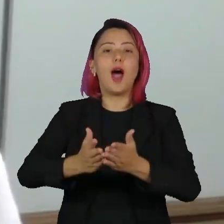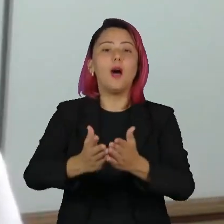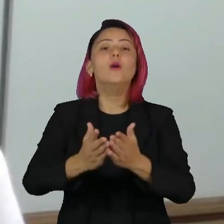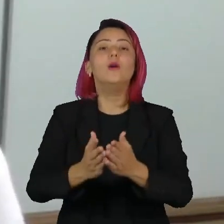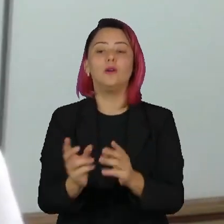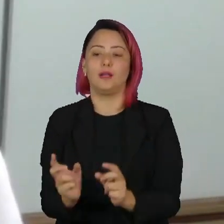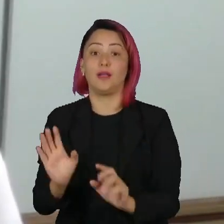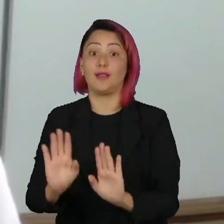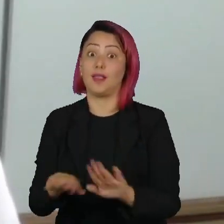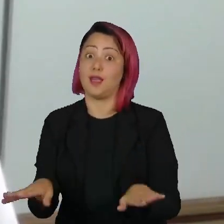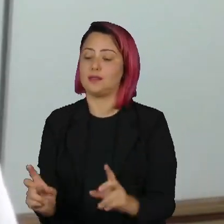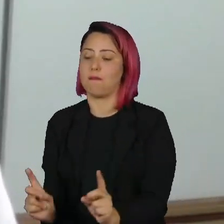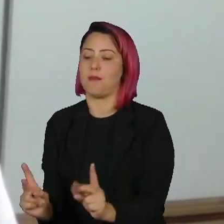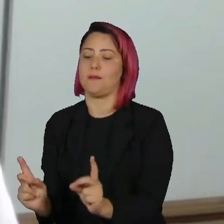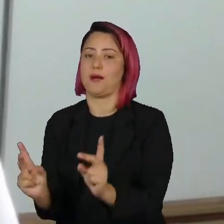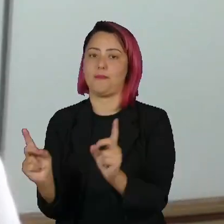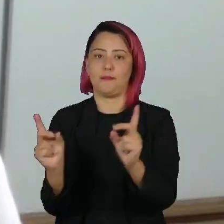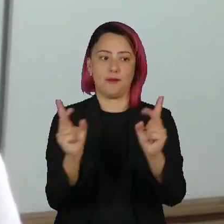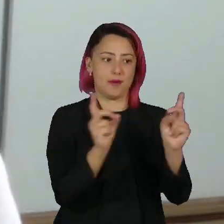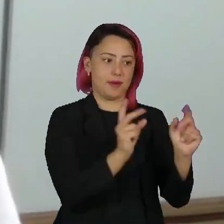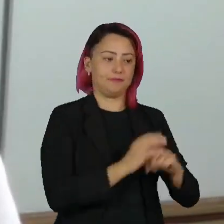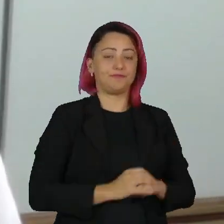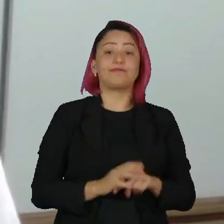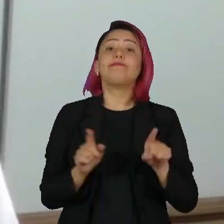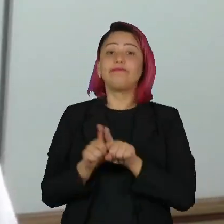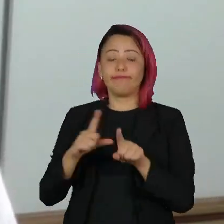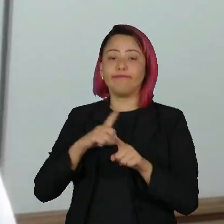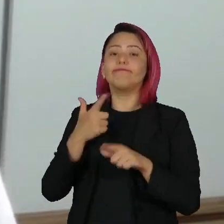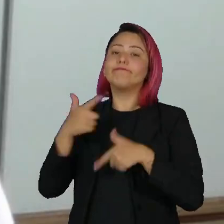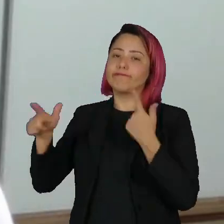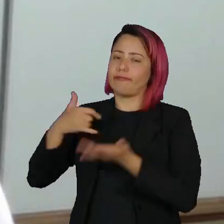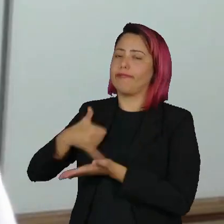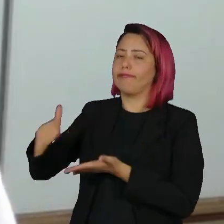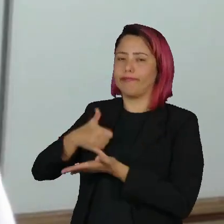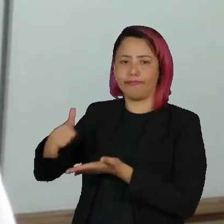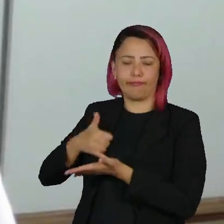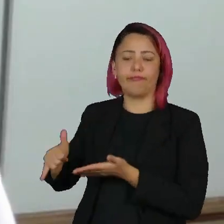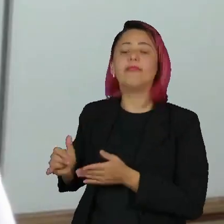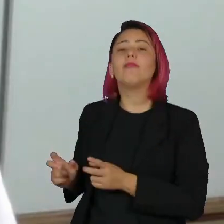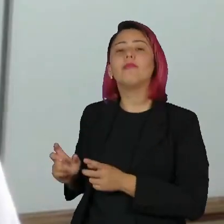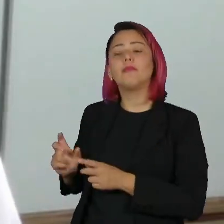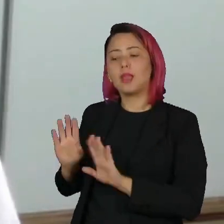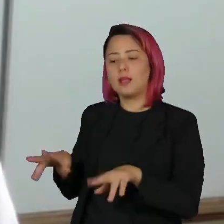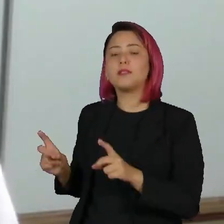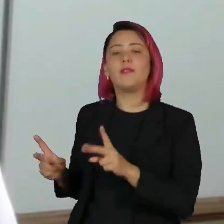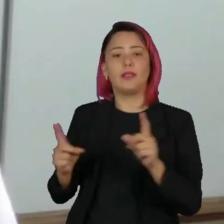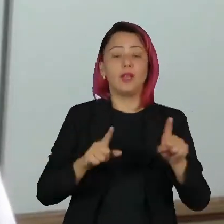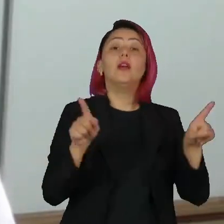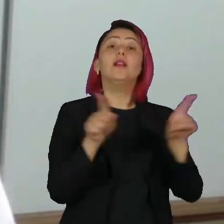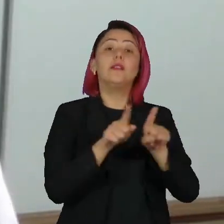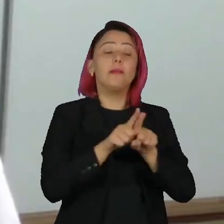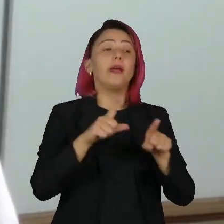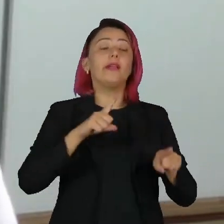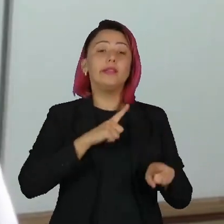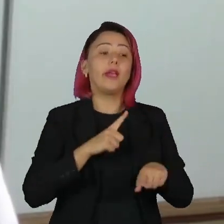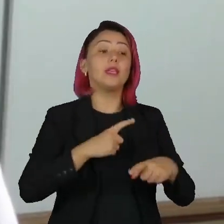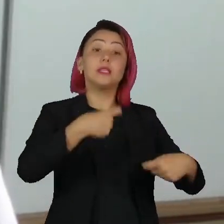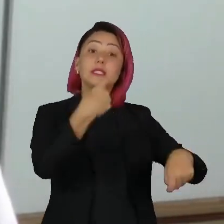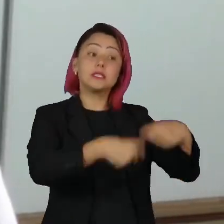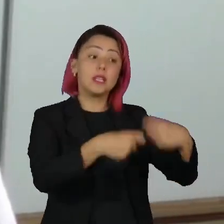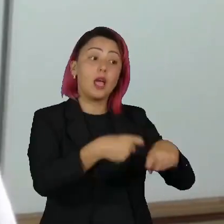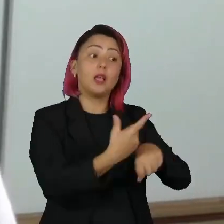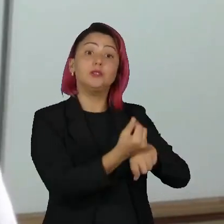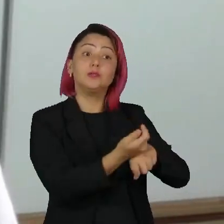gente tem o comércio de substâncias ilícitas, temos a exploração sexual, a colheita